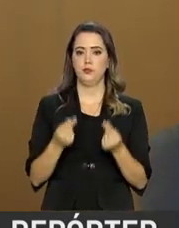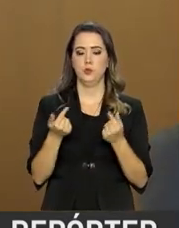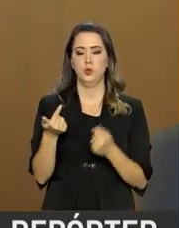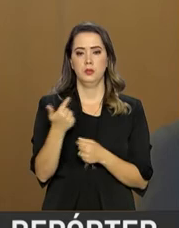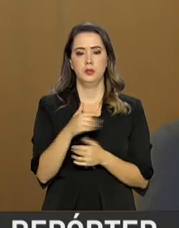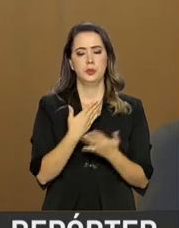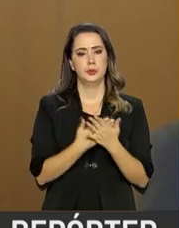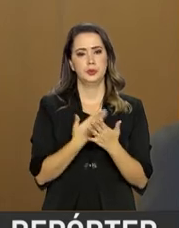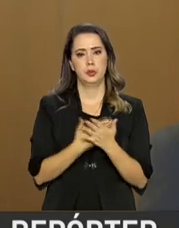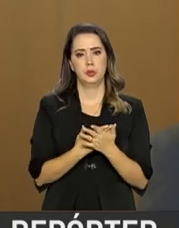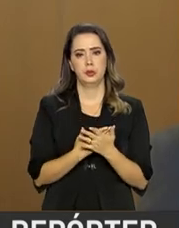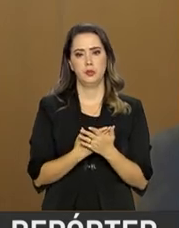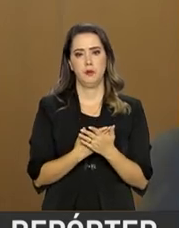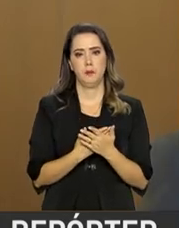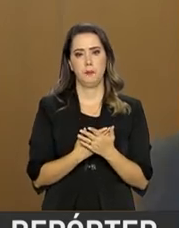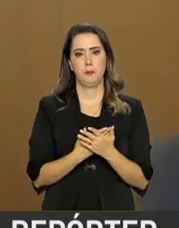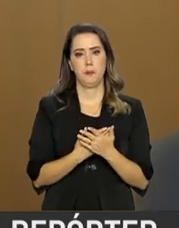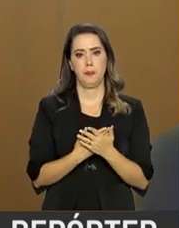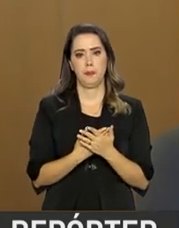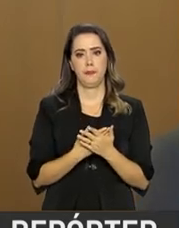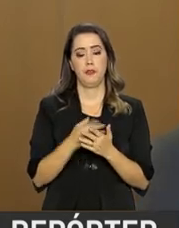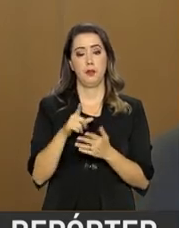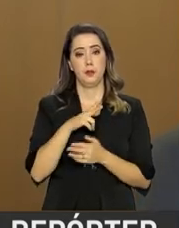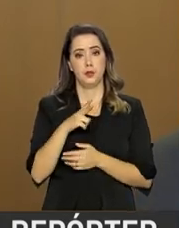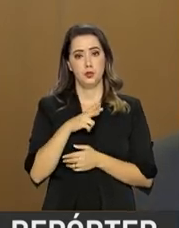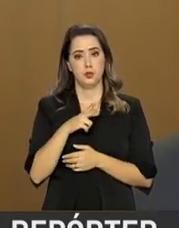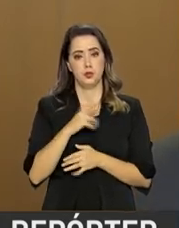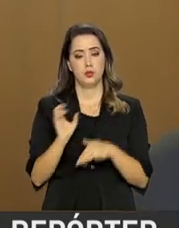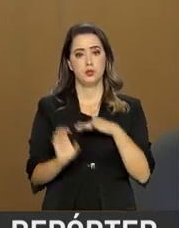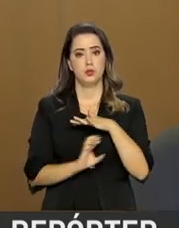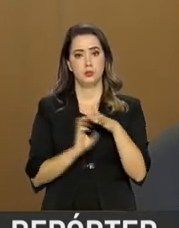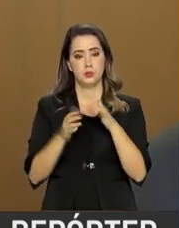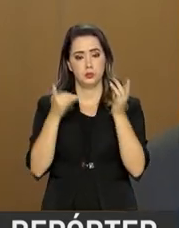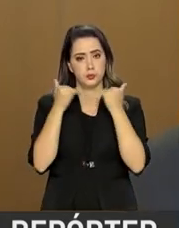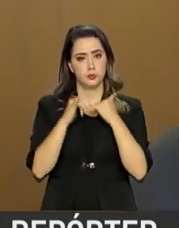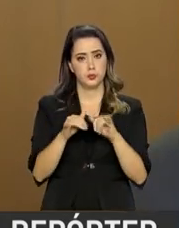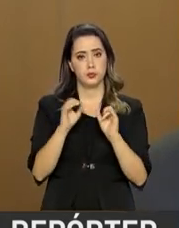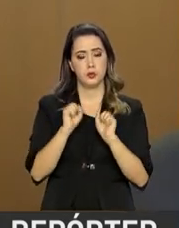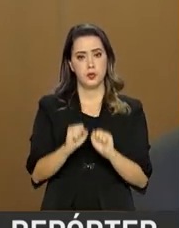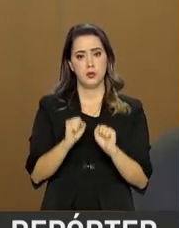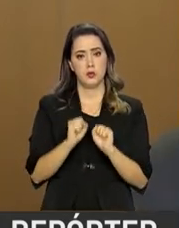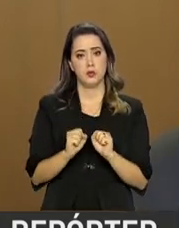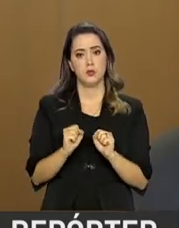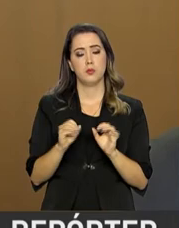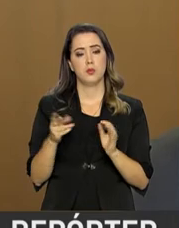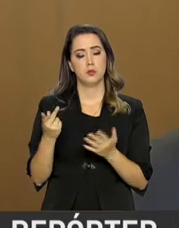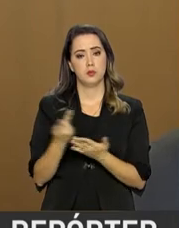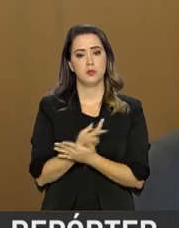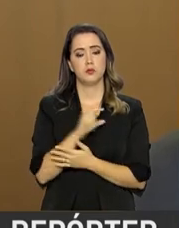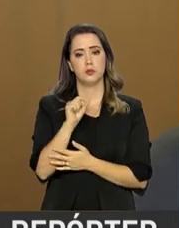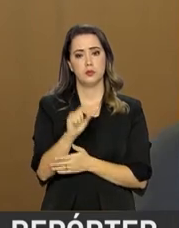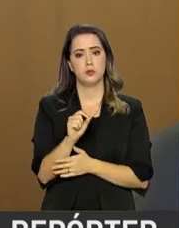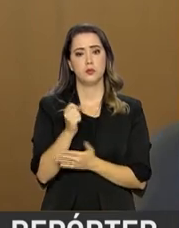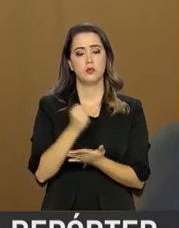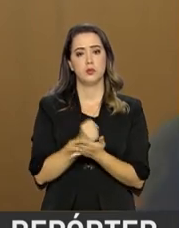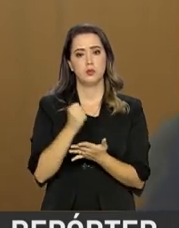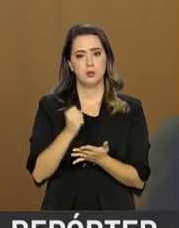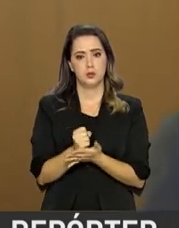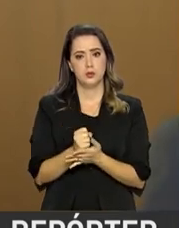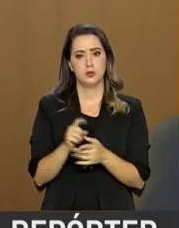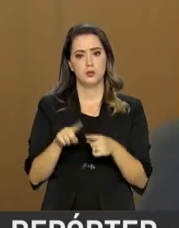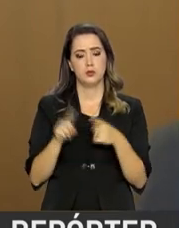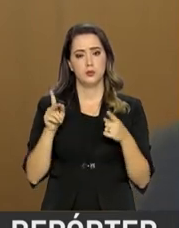estudos que que são privativos da eletrobrás o que melhor ela possa executar serão contratadas por elas mas